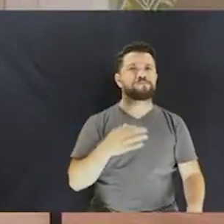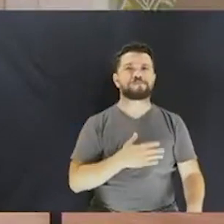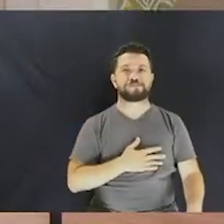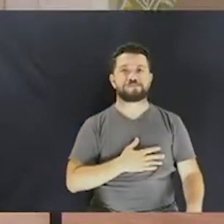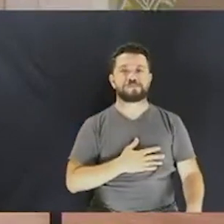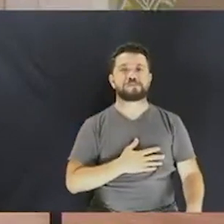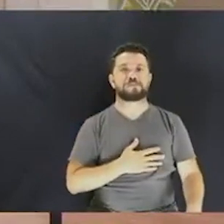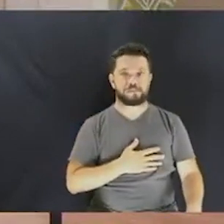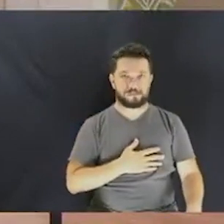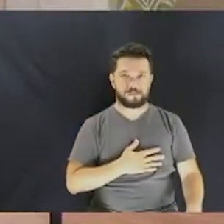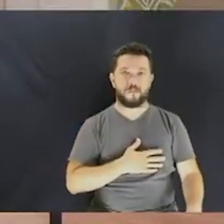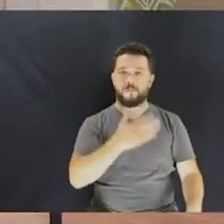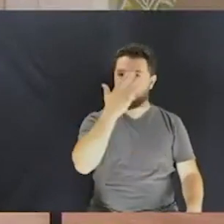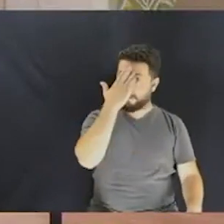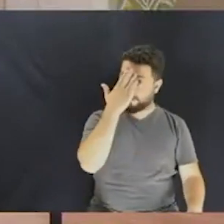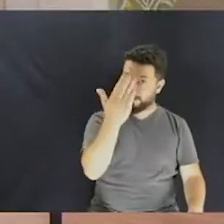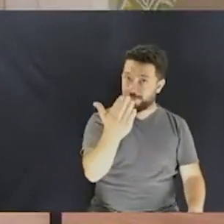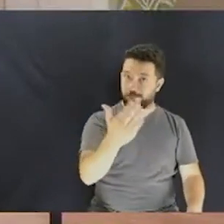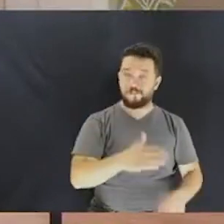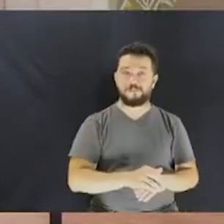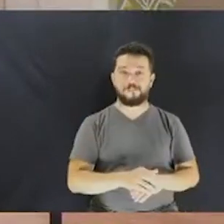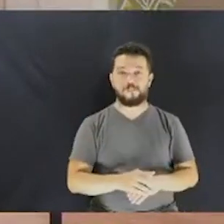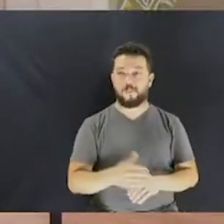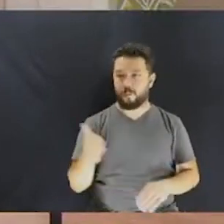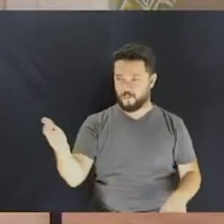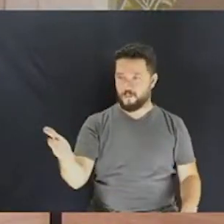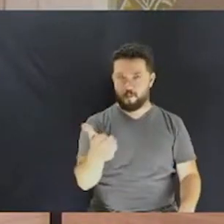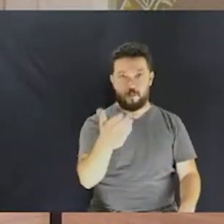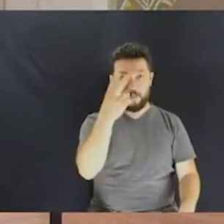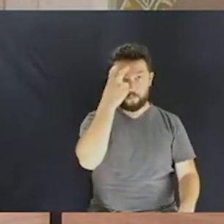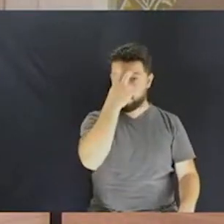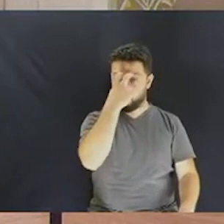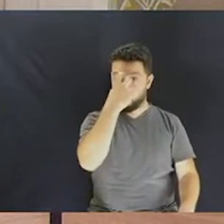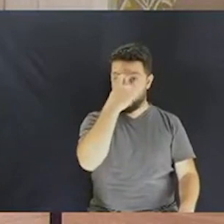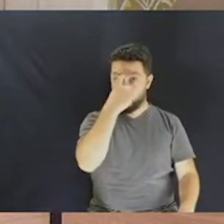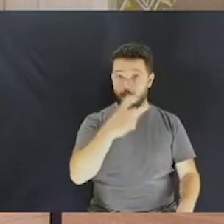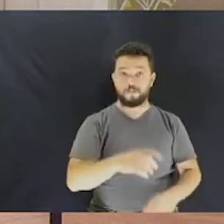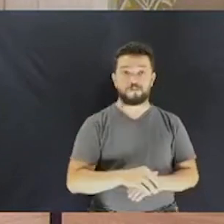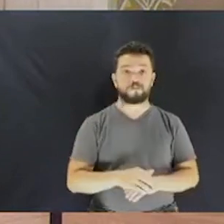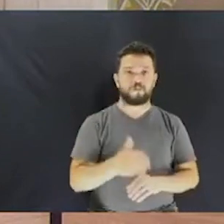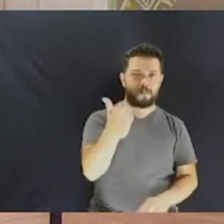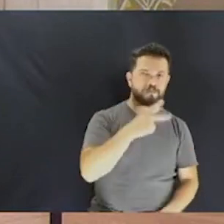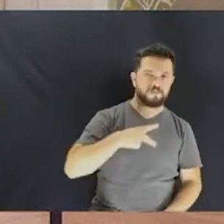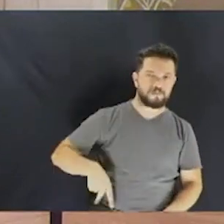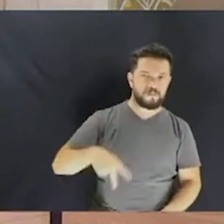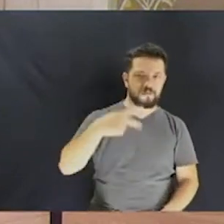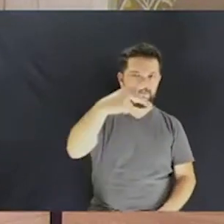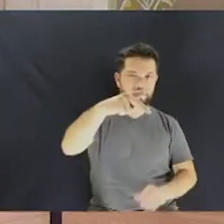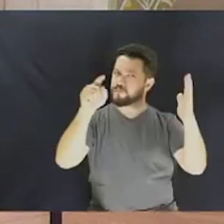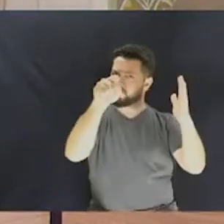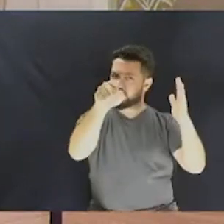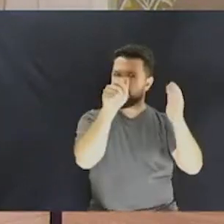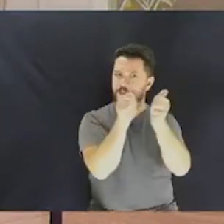pelas palavras. Para fechar aqui, vereador Rodrigo Braga Reis, com a palavra. Presidente Marcelo Facnello, parabéns pelo projeto, você e o João das Cinco